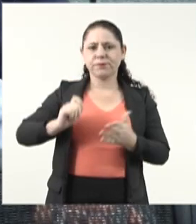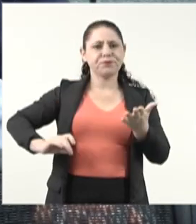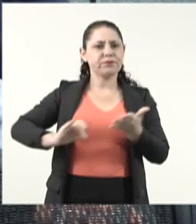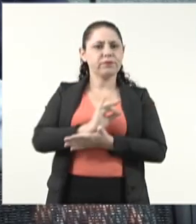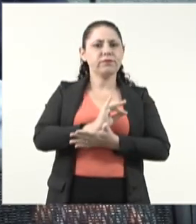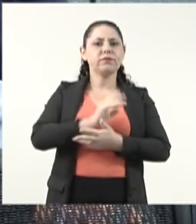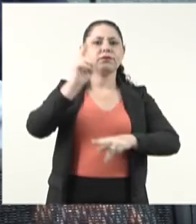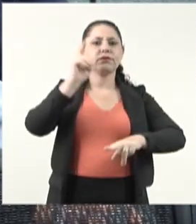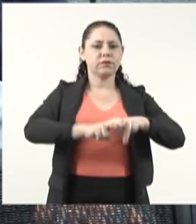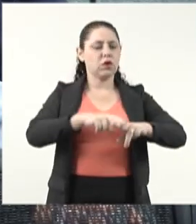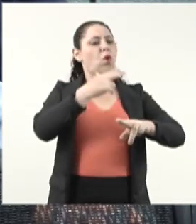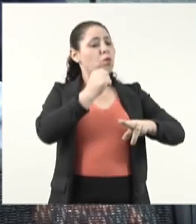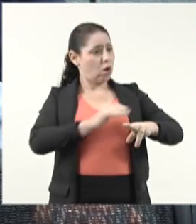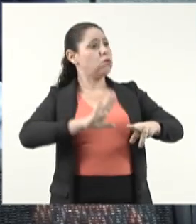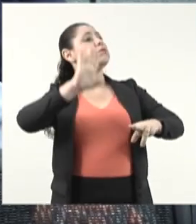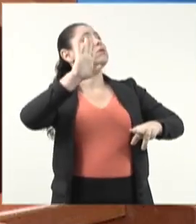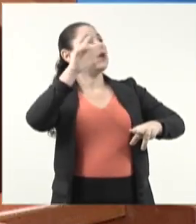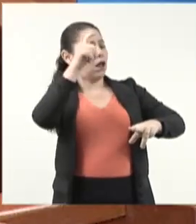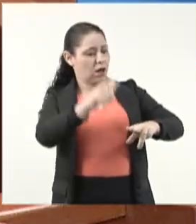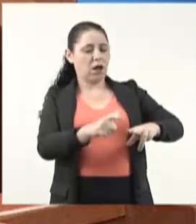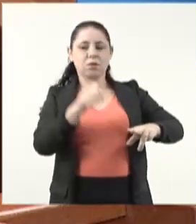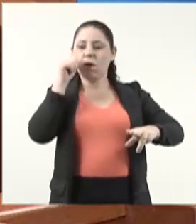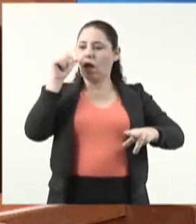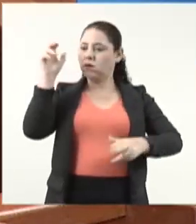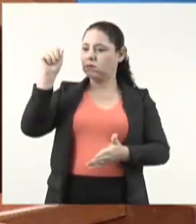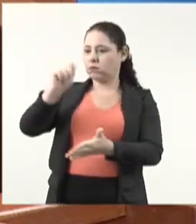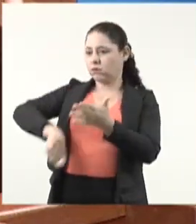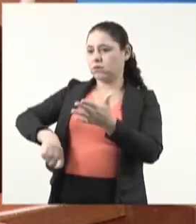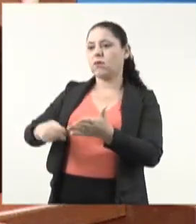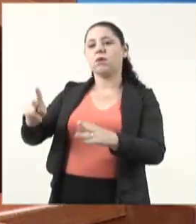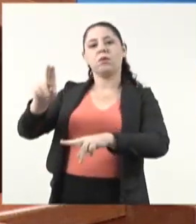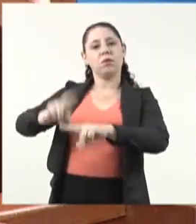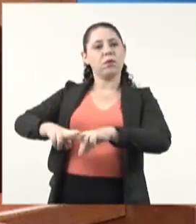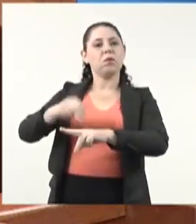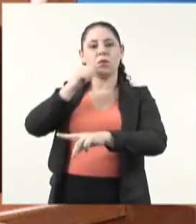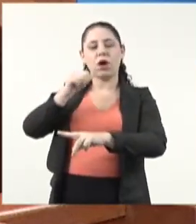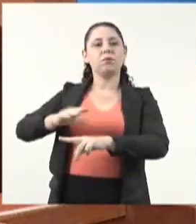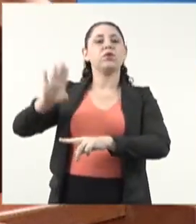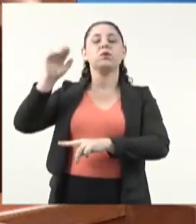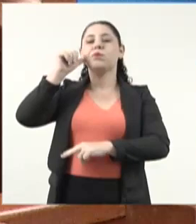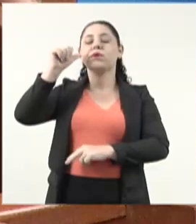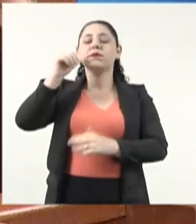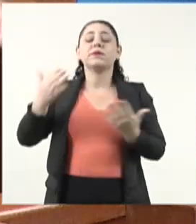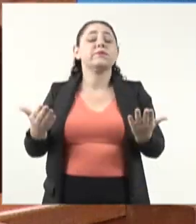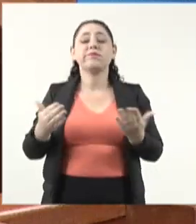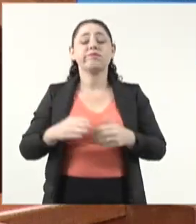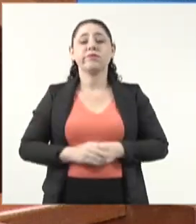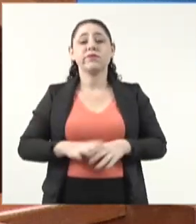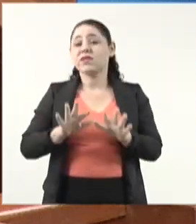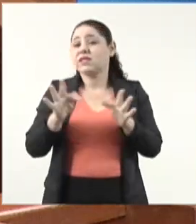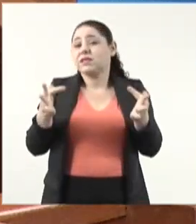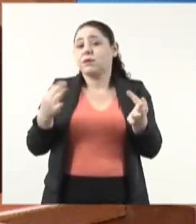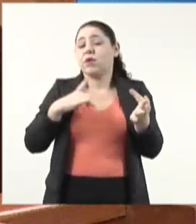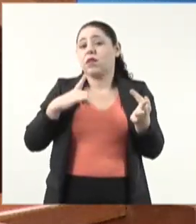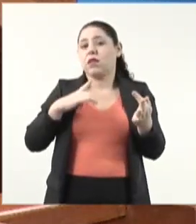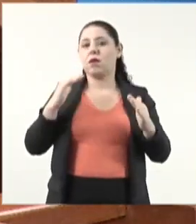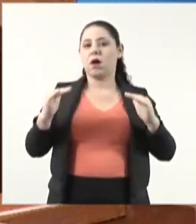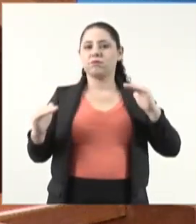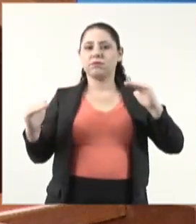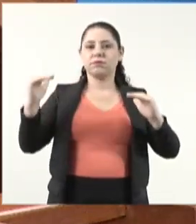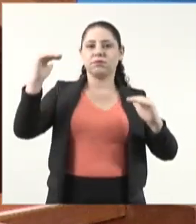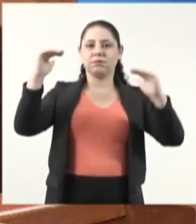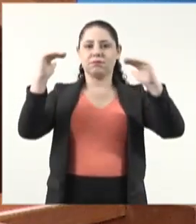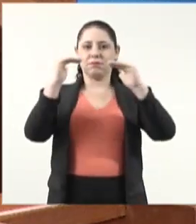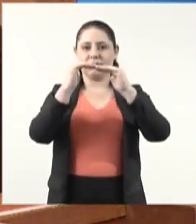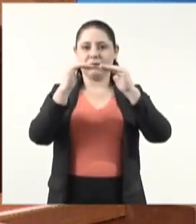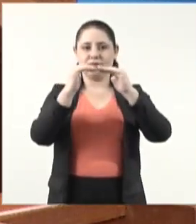para as cadeiras que querem representar homens e mulheres vão se inscrever para as cadeiras que vão representar as mulheres. E a gente ter uma